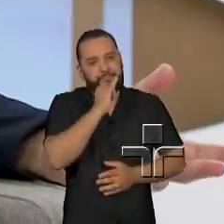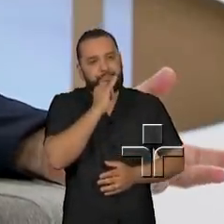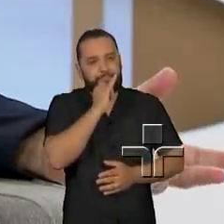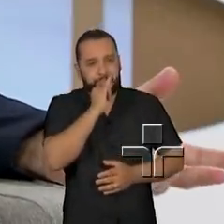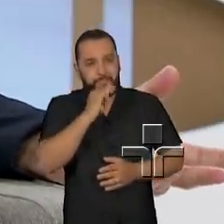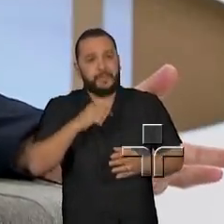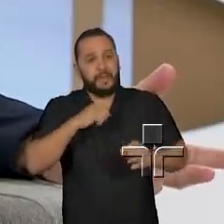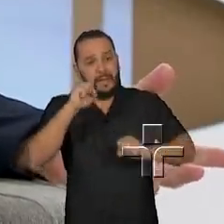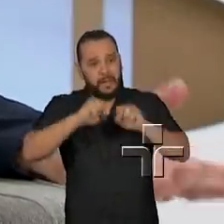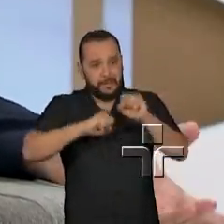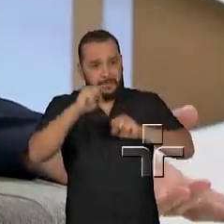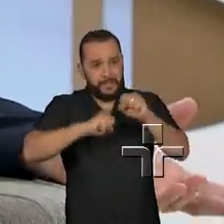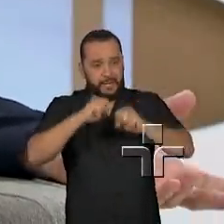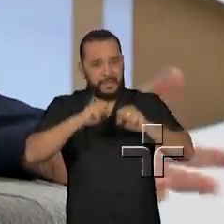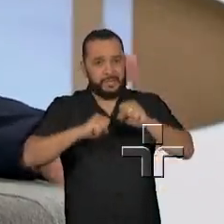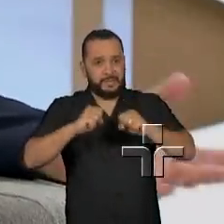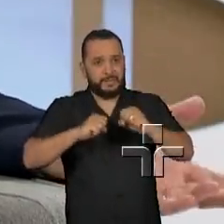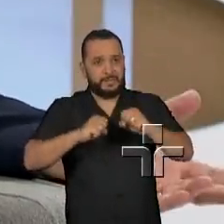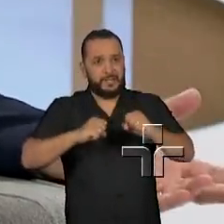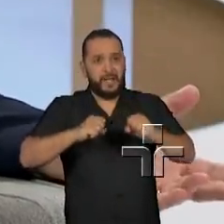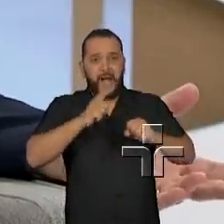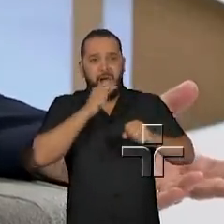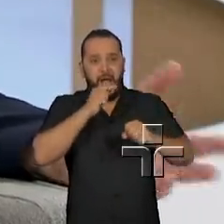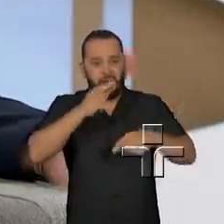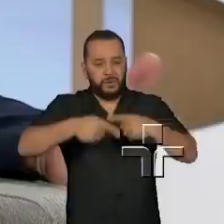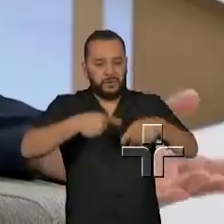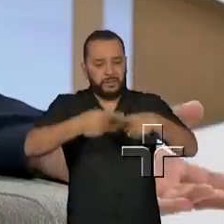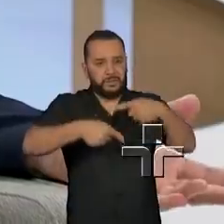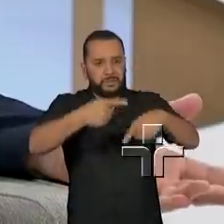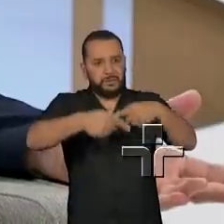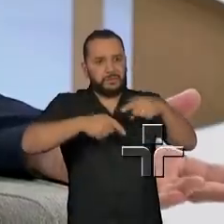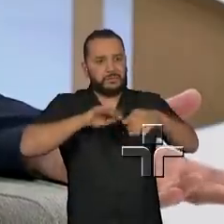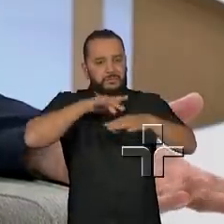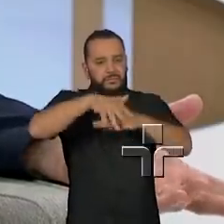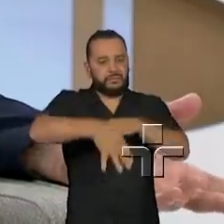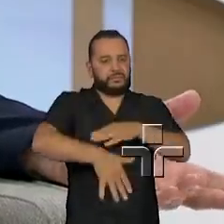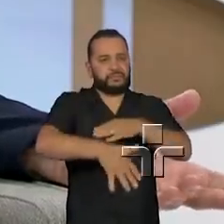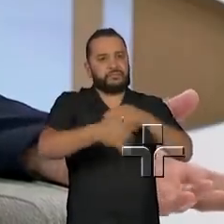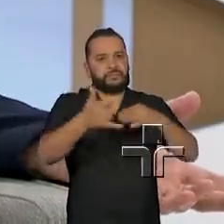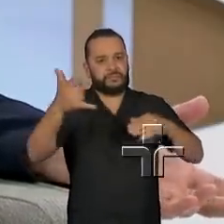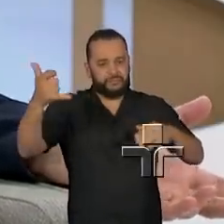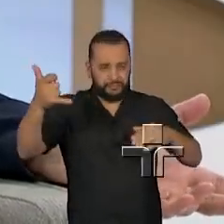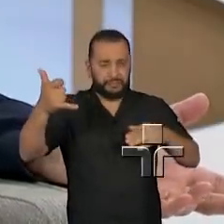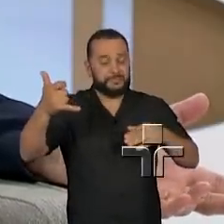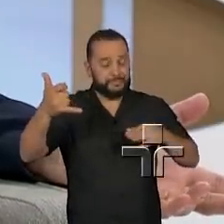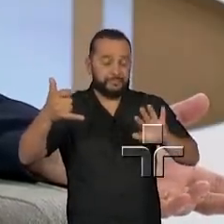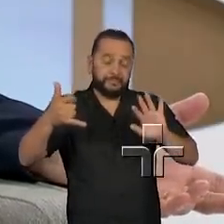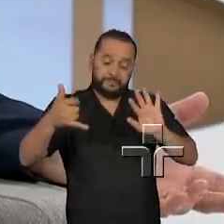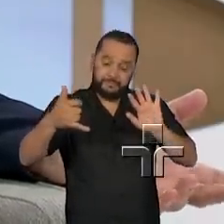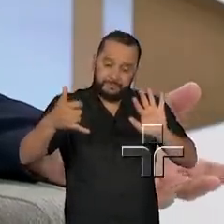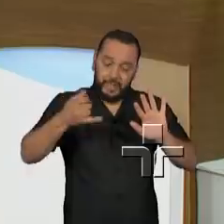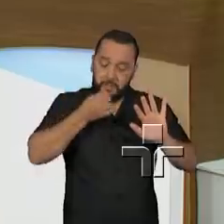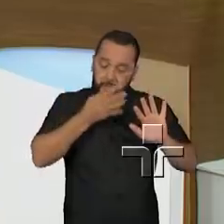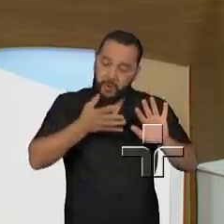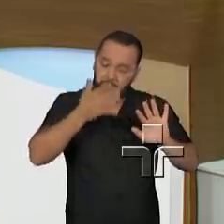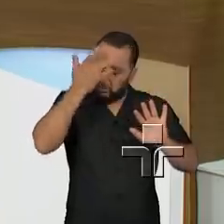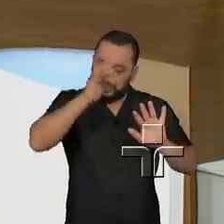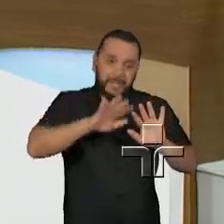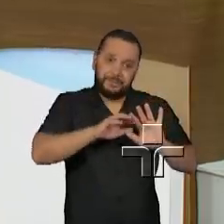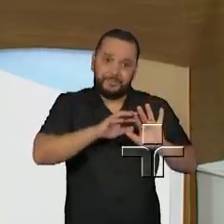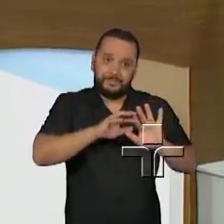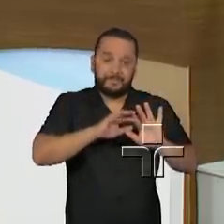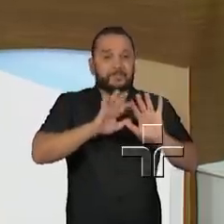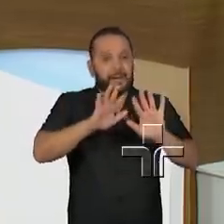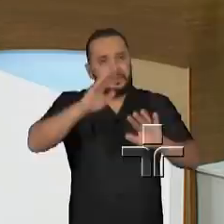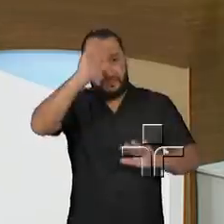Vamos conversar sobre isso? No caso do Brasil, que tem uma exposição ao sol gigantesca, a energia solar é uma ótima, né? E aí, voltando um pouco para a